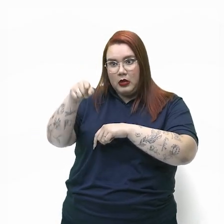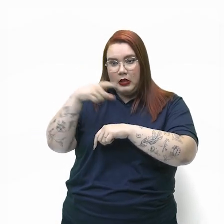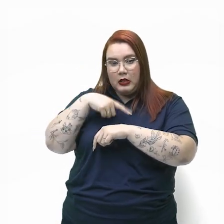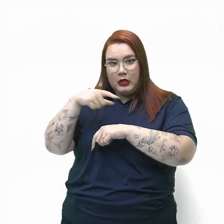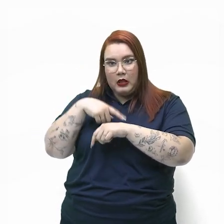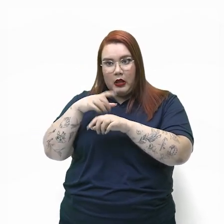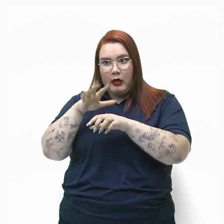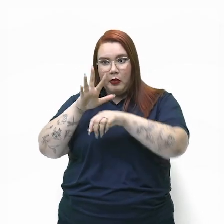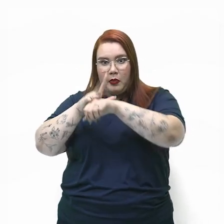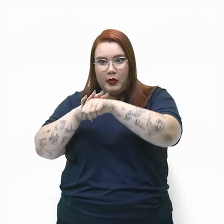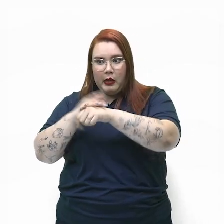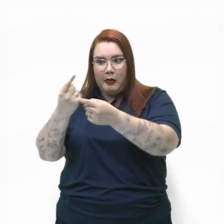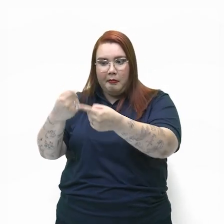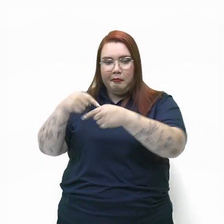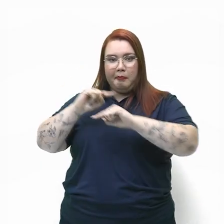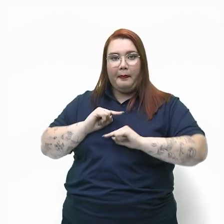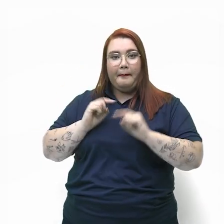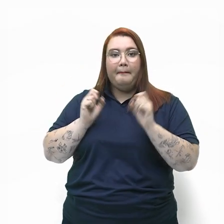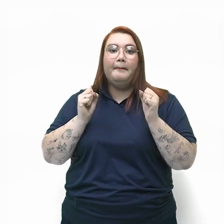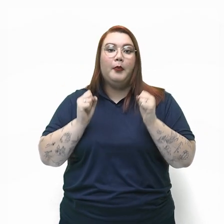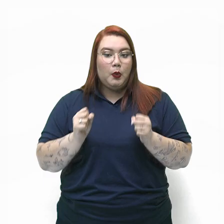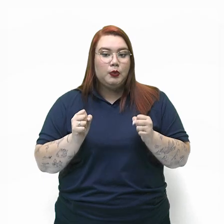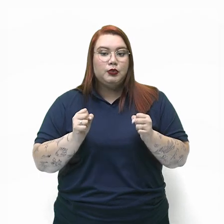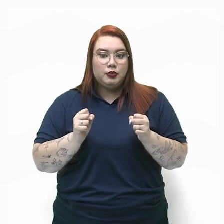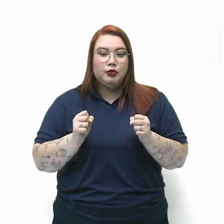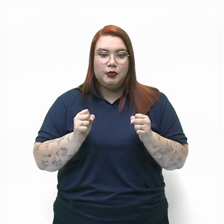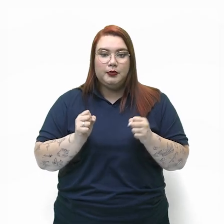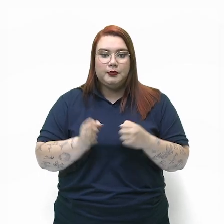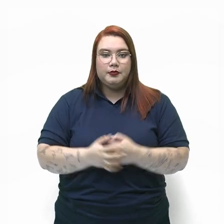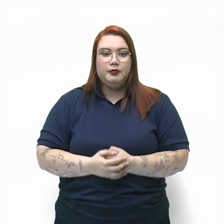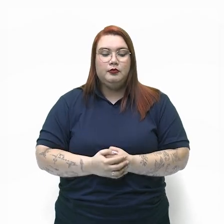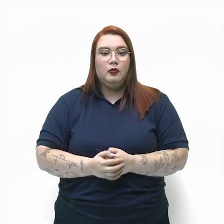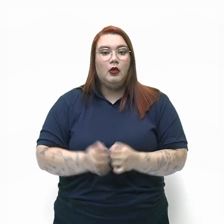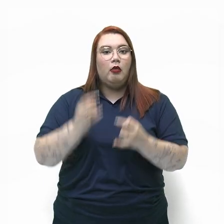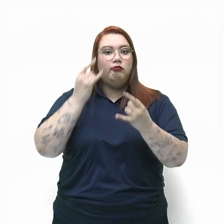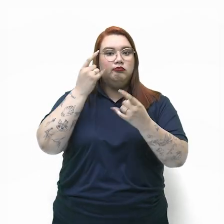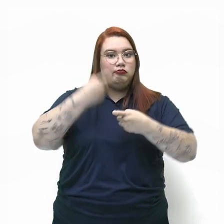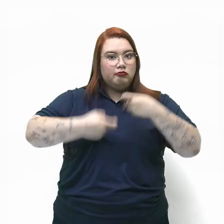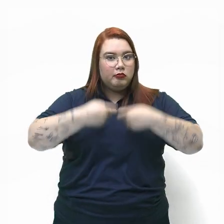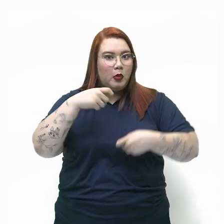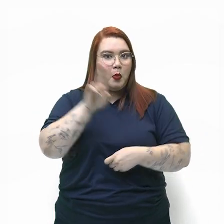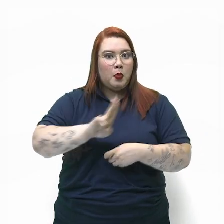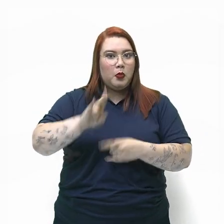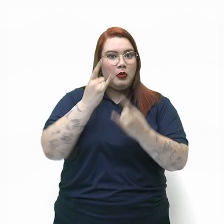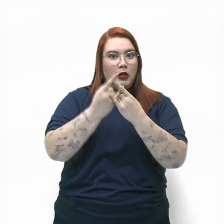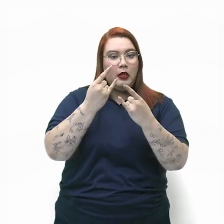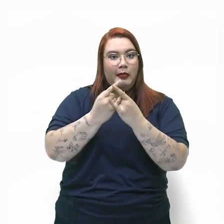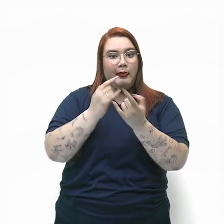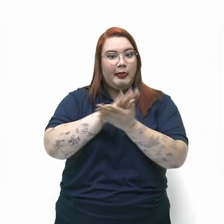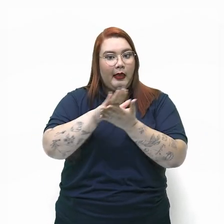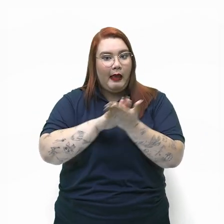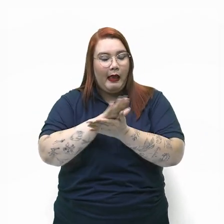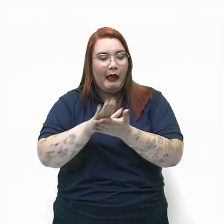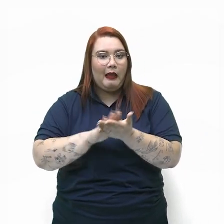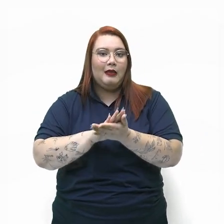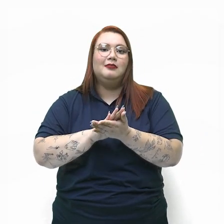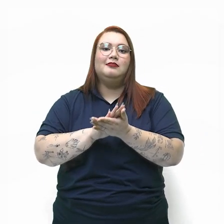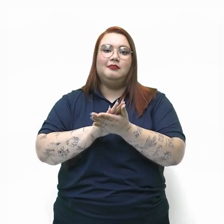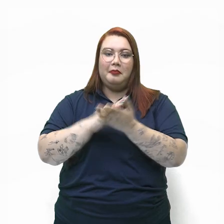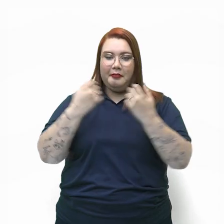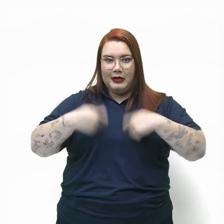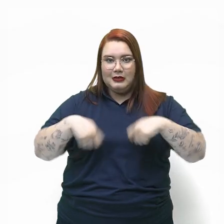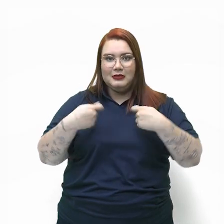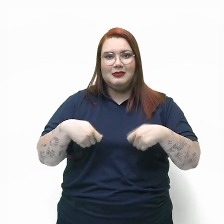sangue, pode passar, sim, essa infecção. Sexo sem proteção, né, a gente observa aí a